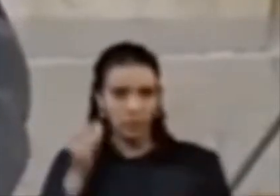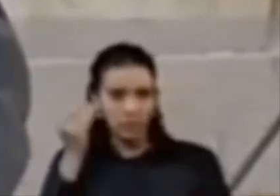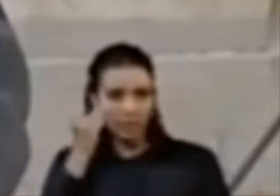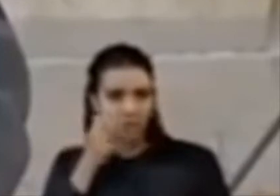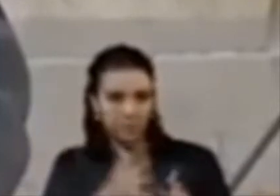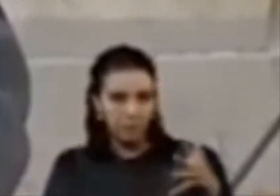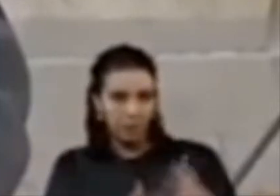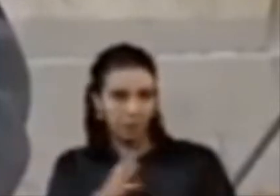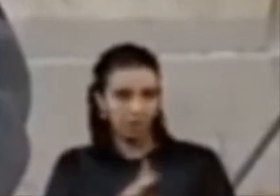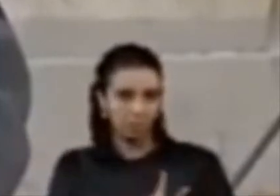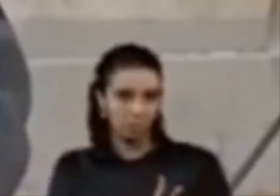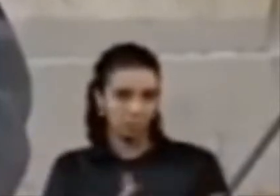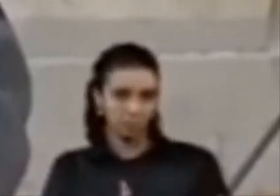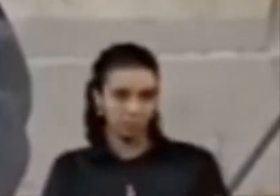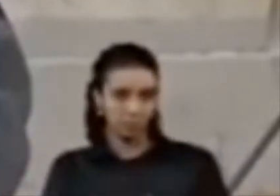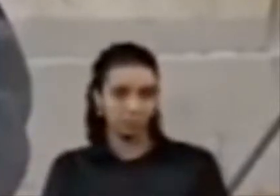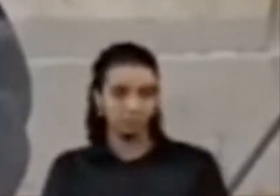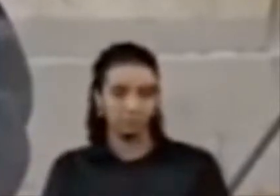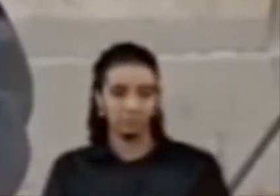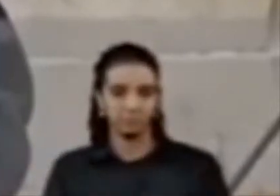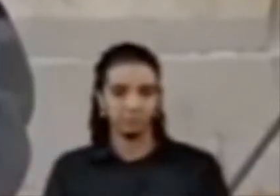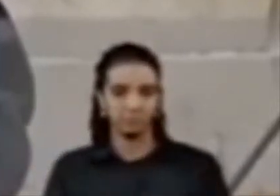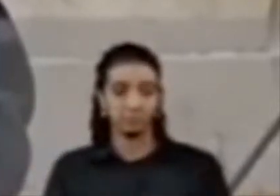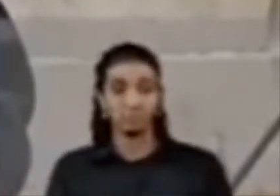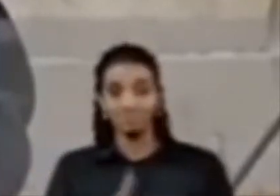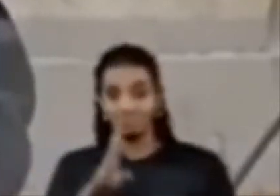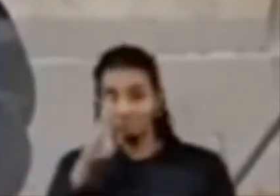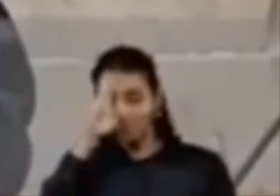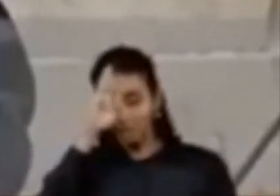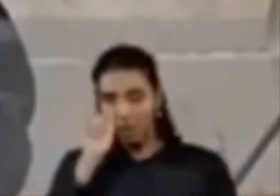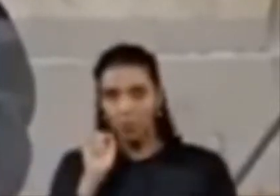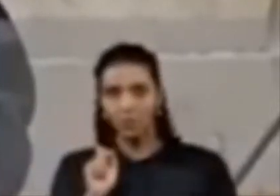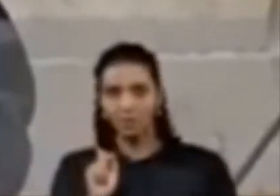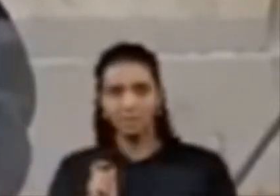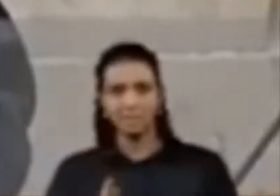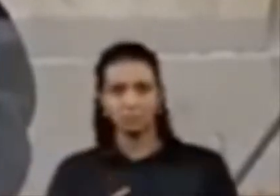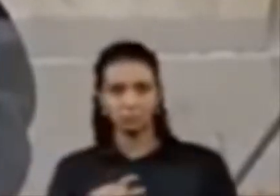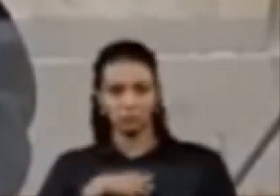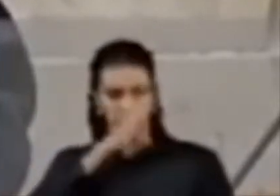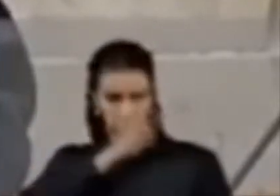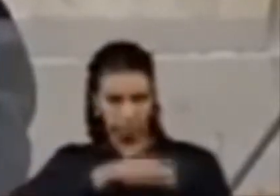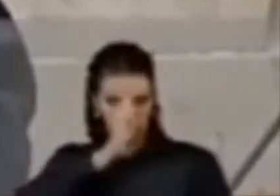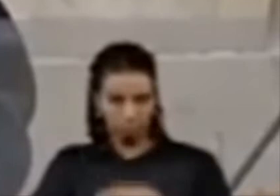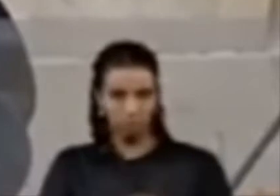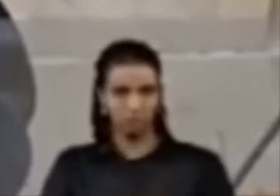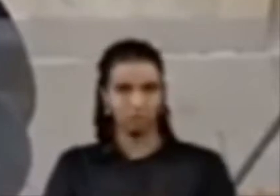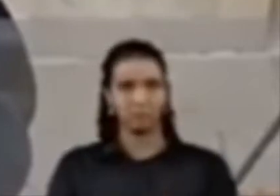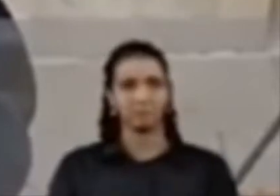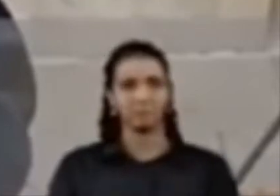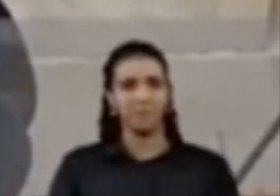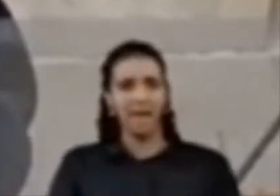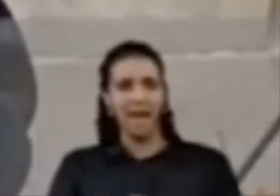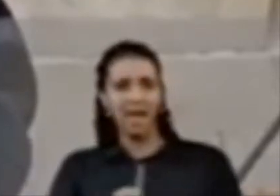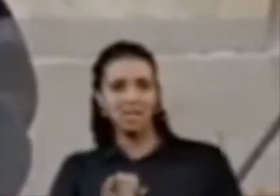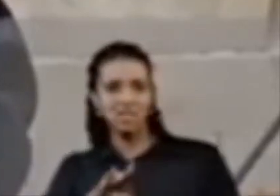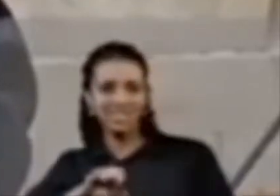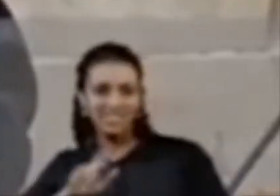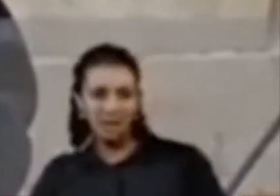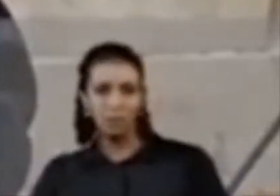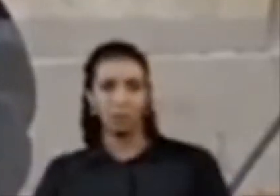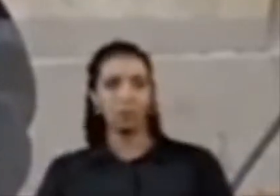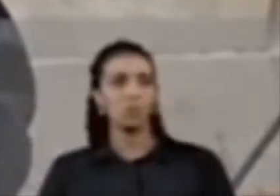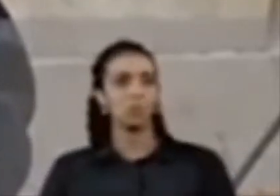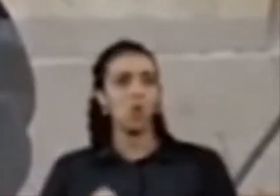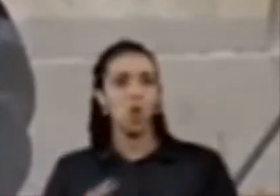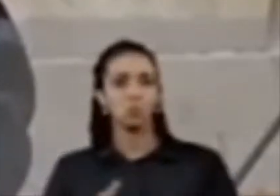a maior delas é exatamente a radicalização, a ação dos extremistas, a